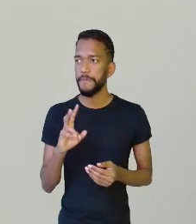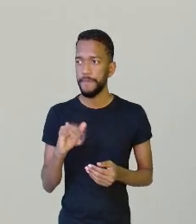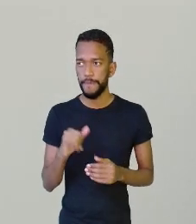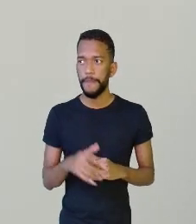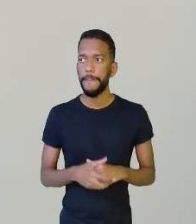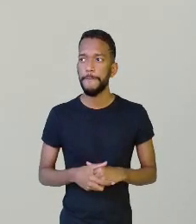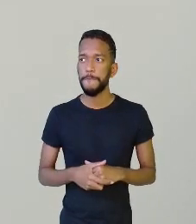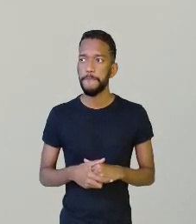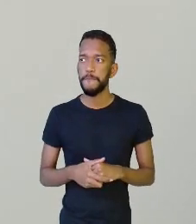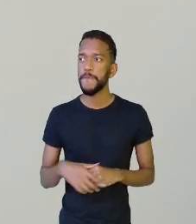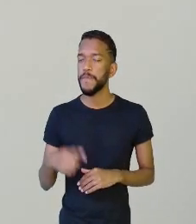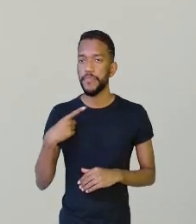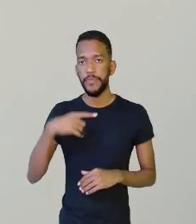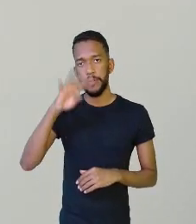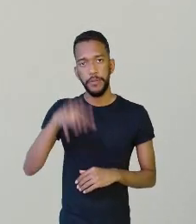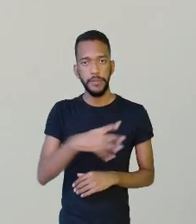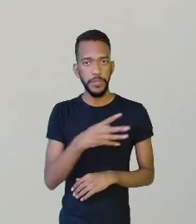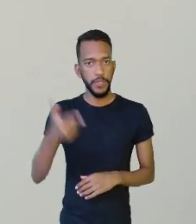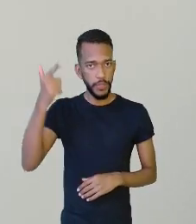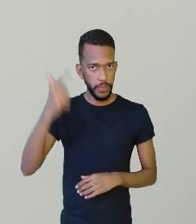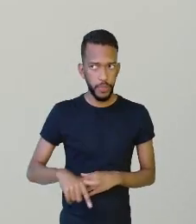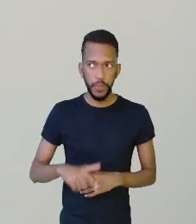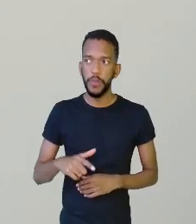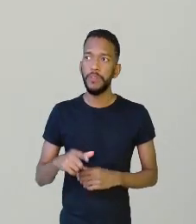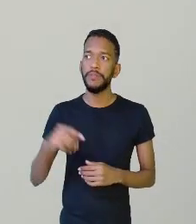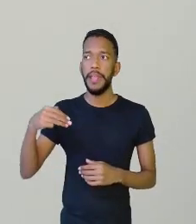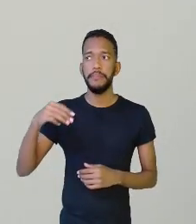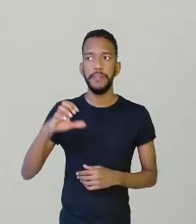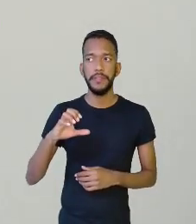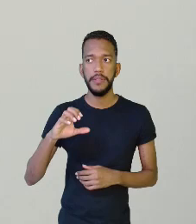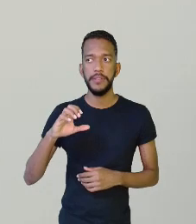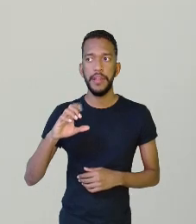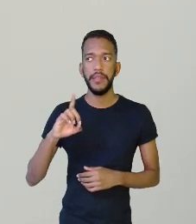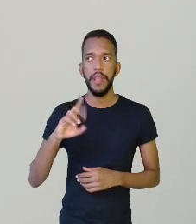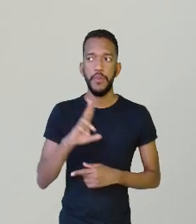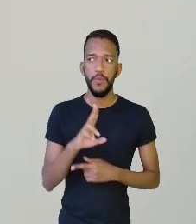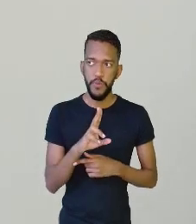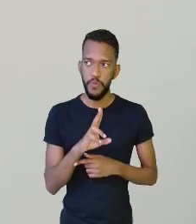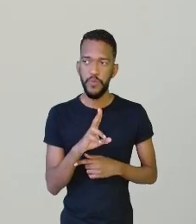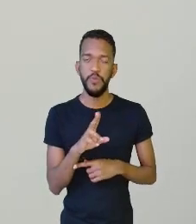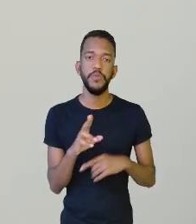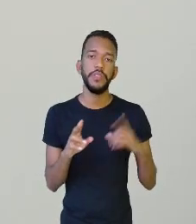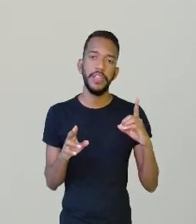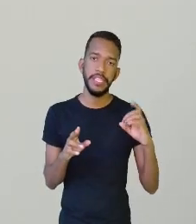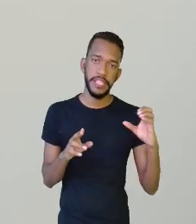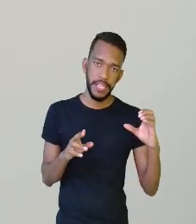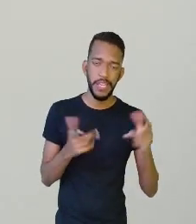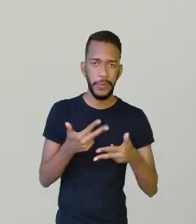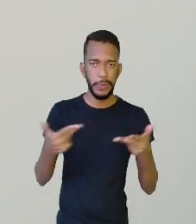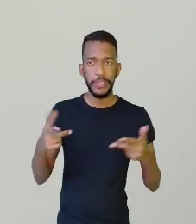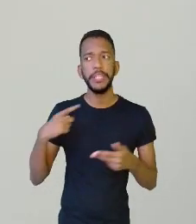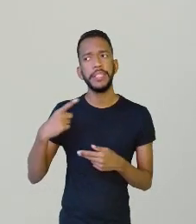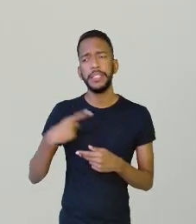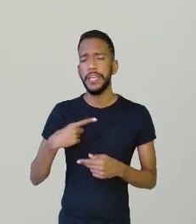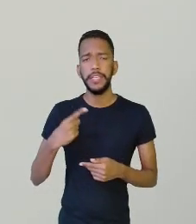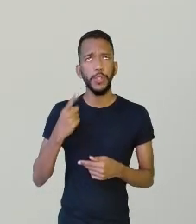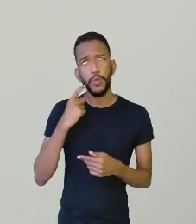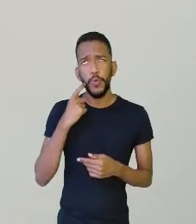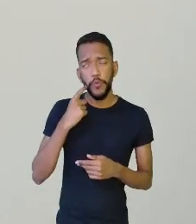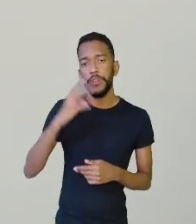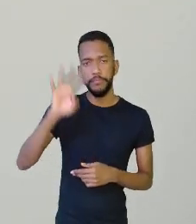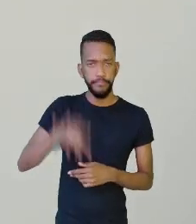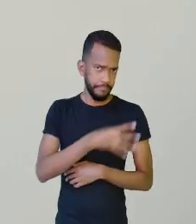Eu tenho mais um quadro de valor e lugar aqui. Teve dúvida? Desenhe o quadro, não tem mistério.